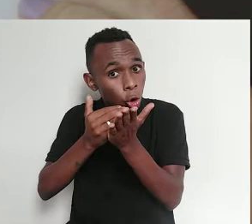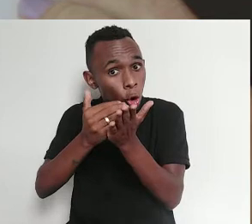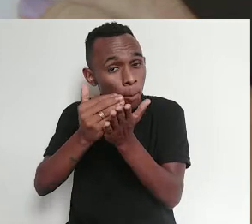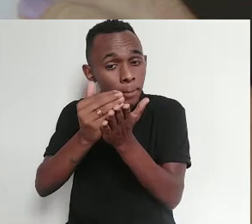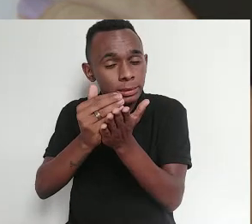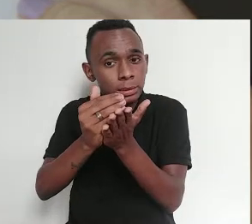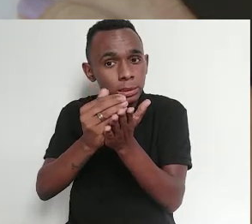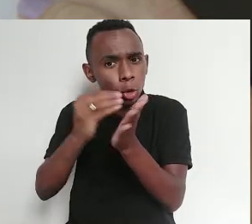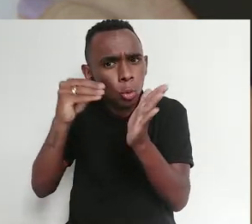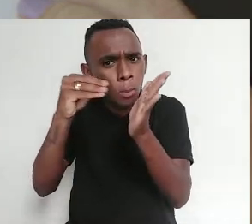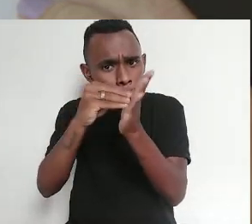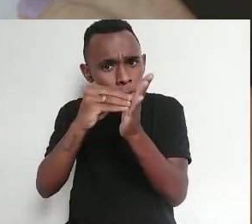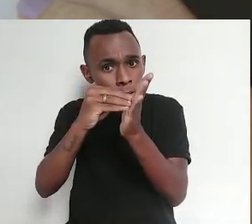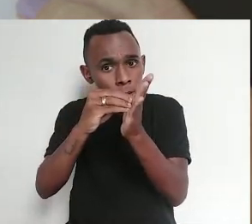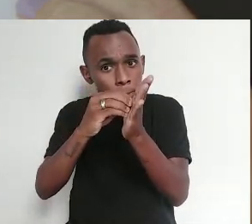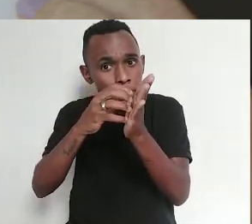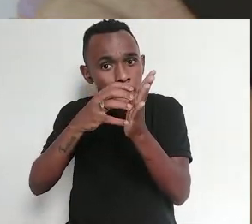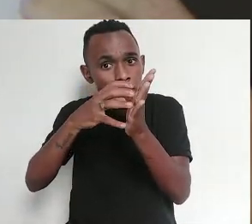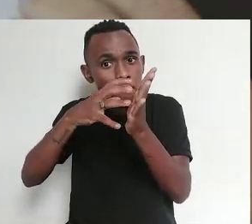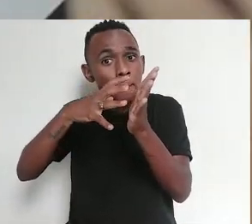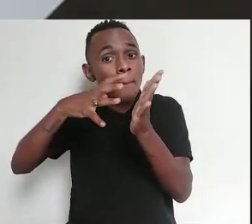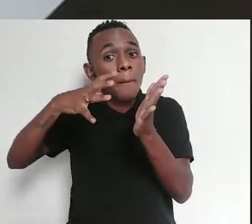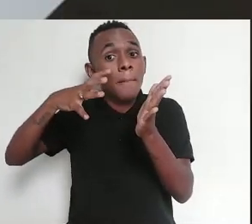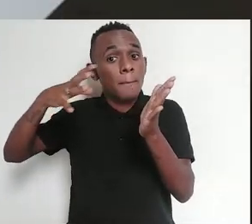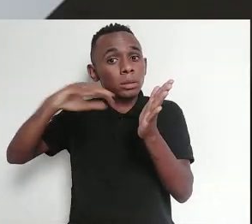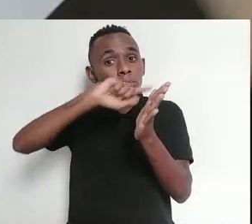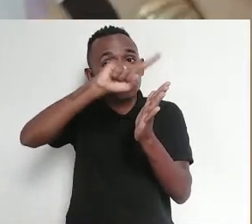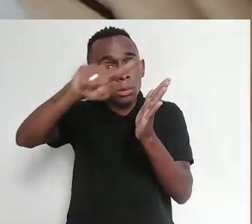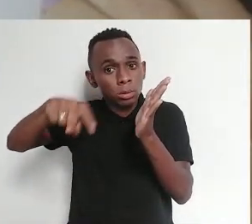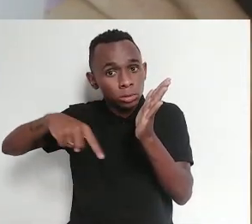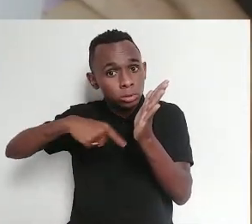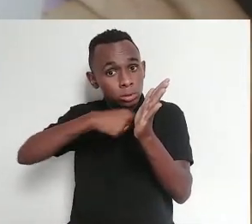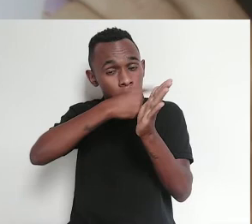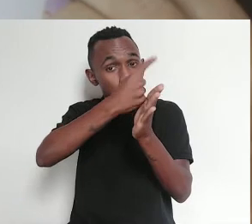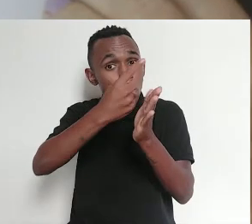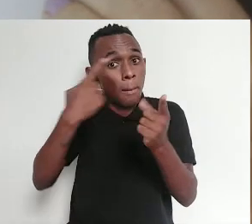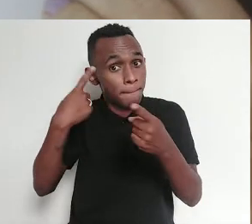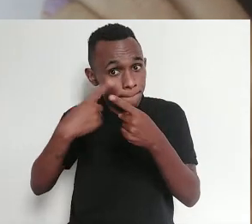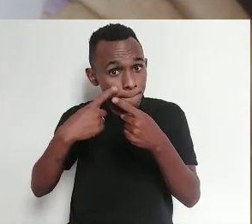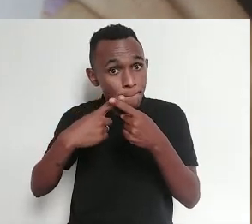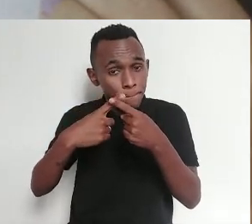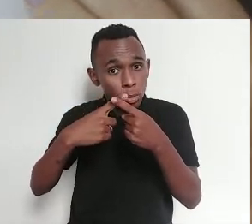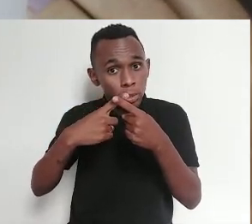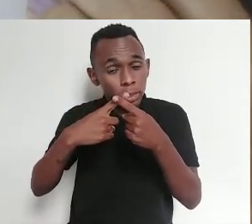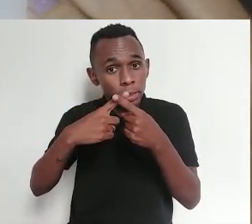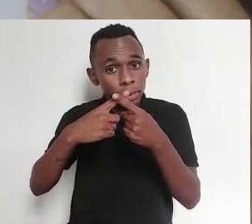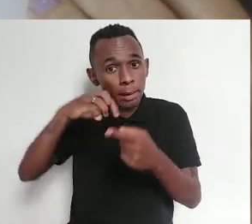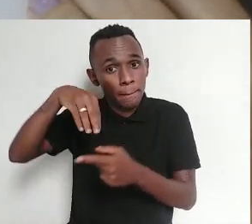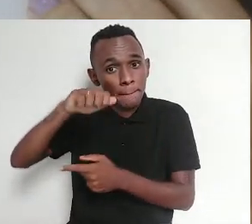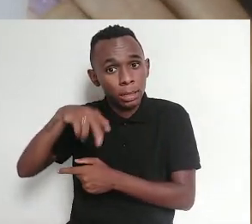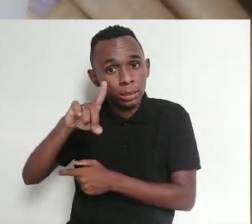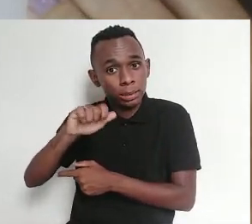e vai crescendo para as beiradas, porque a mandala ela tem que ir se